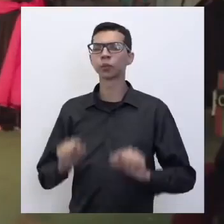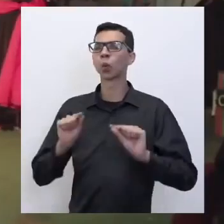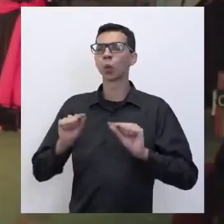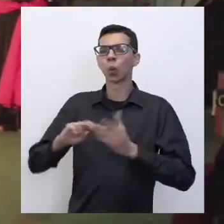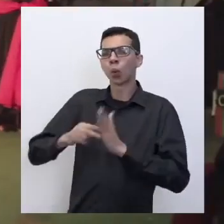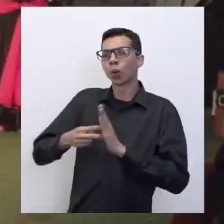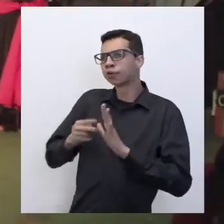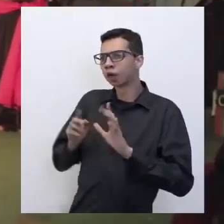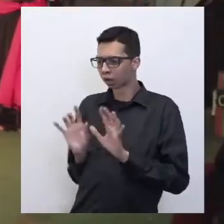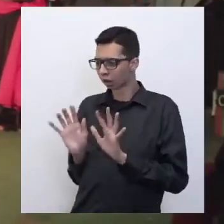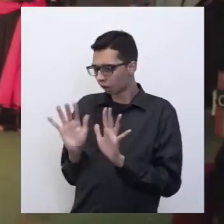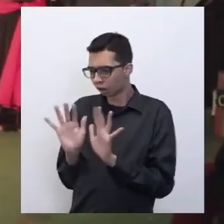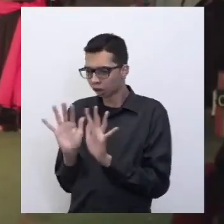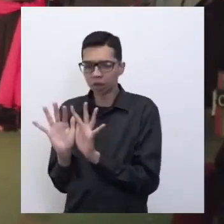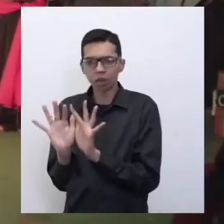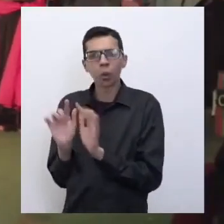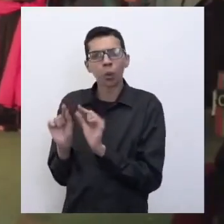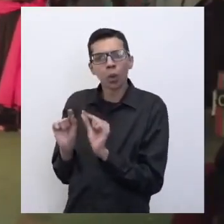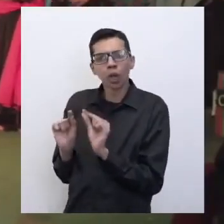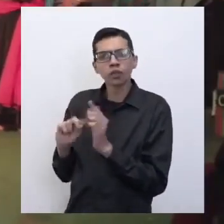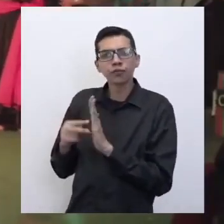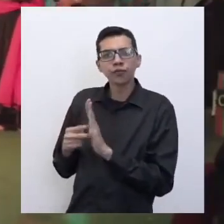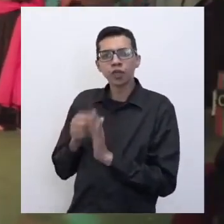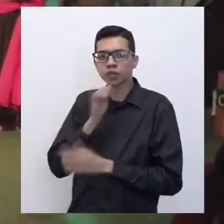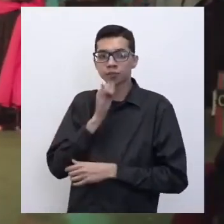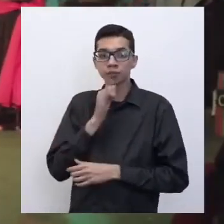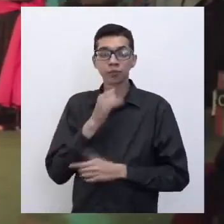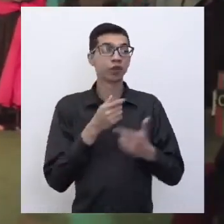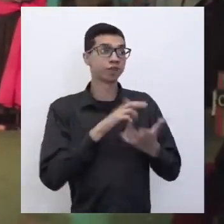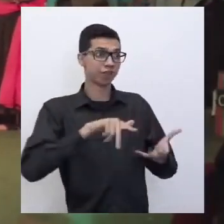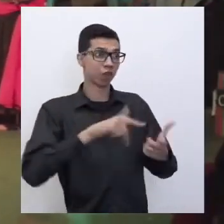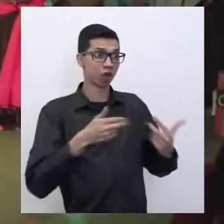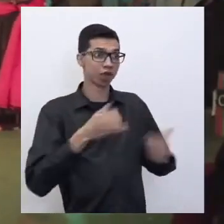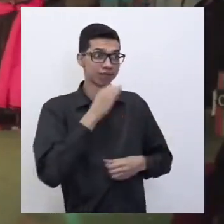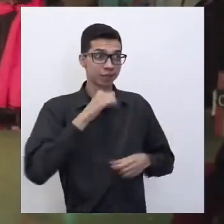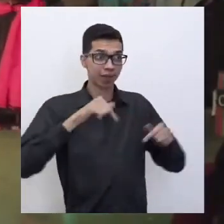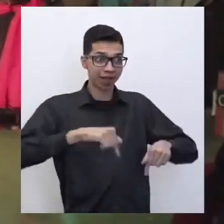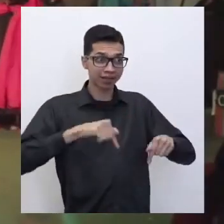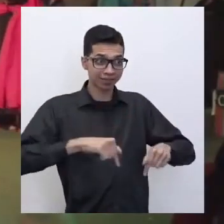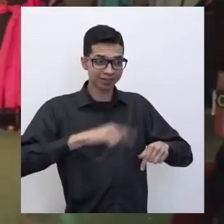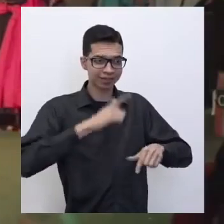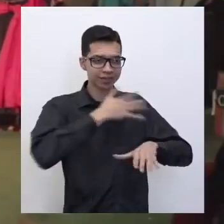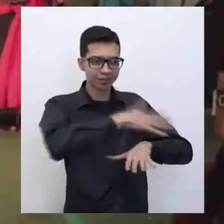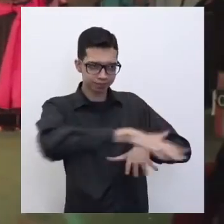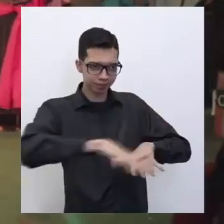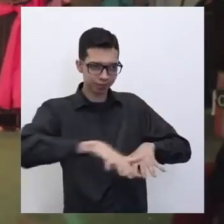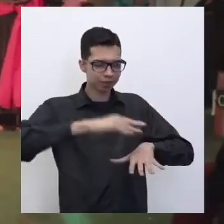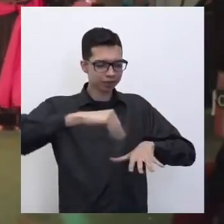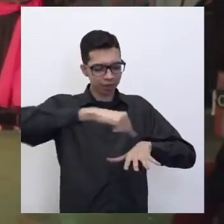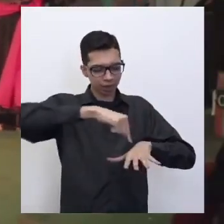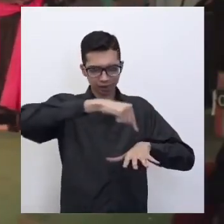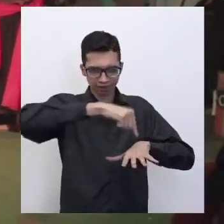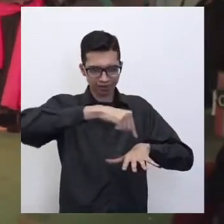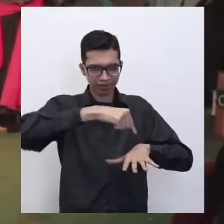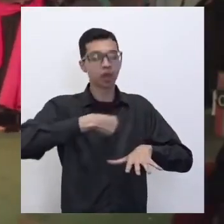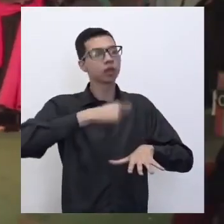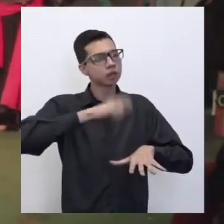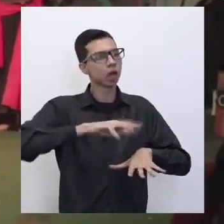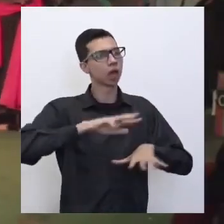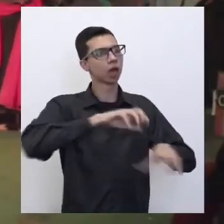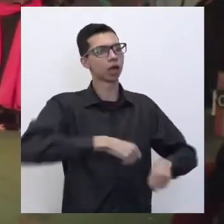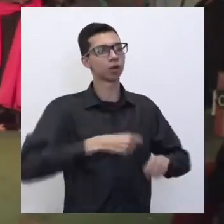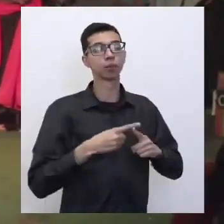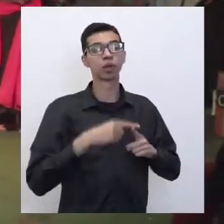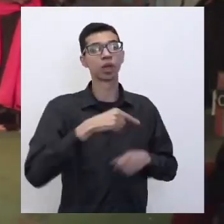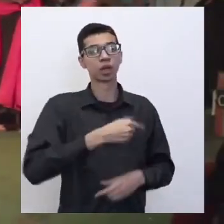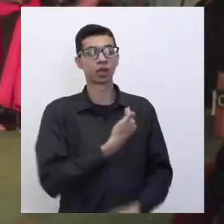Um monte de coisas. Por exemplo, a ocupação dessa ilha. Ela está abandonada. Leiam aí. Nós temos